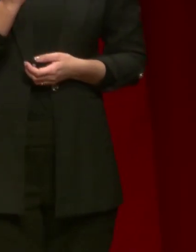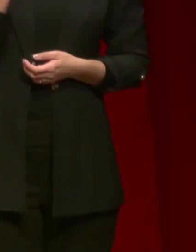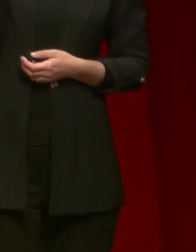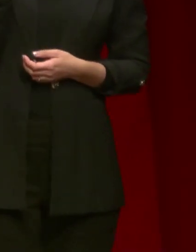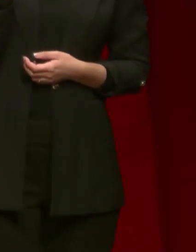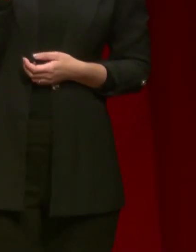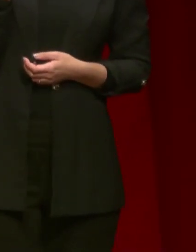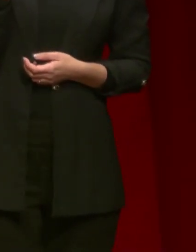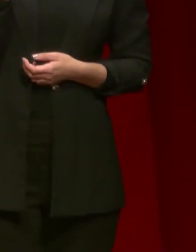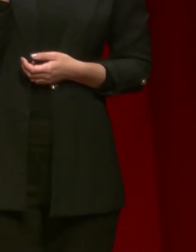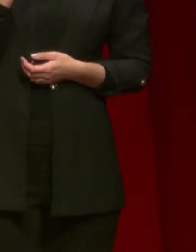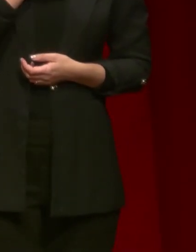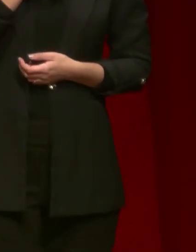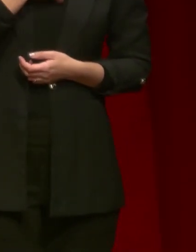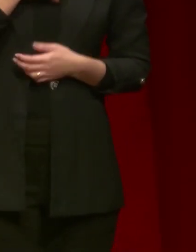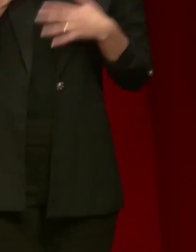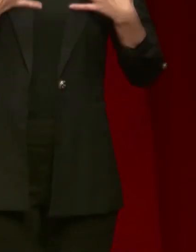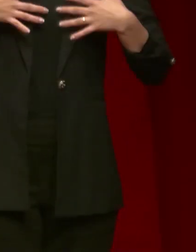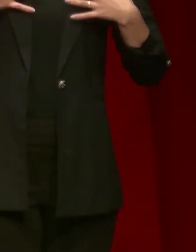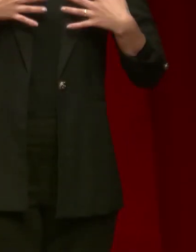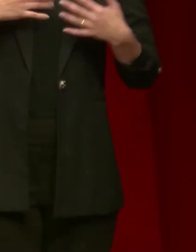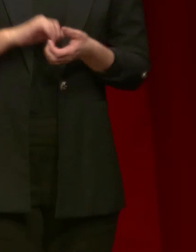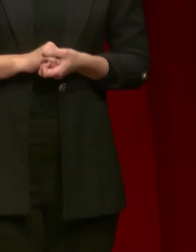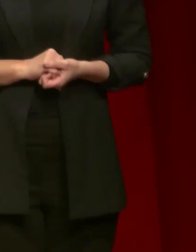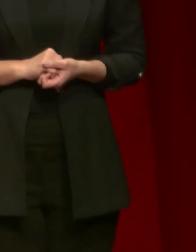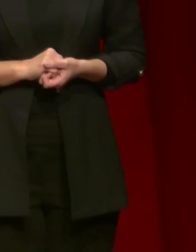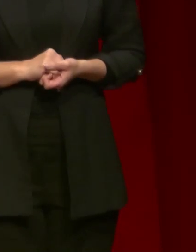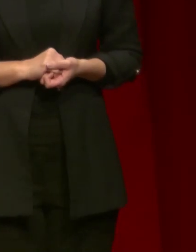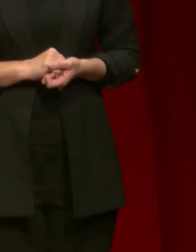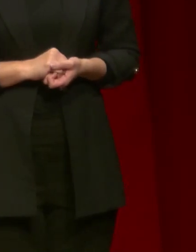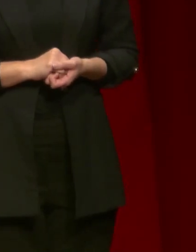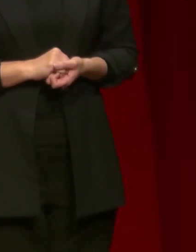Chocado. Também fiquei chocada.